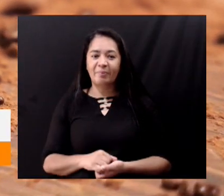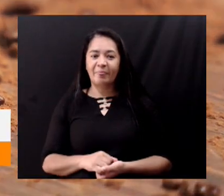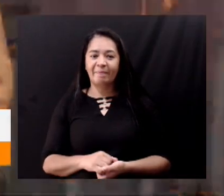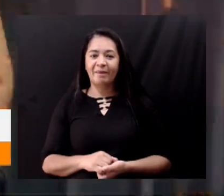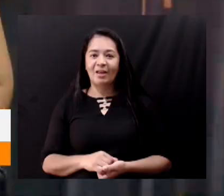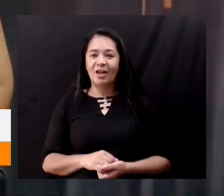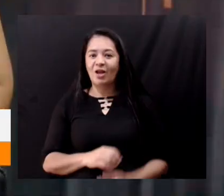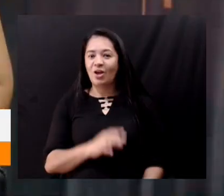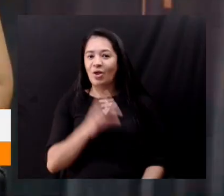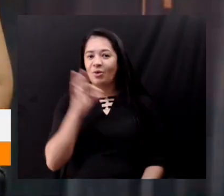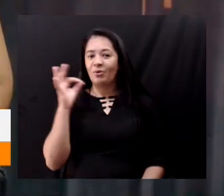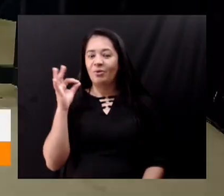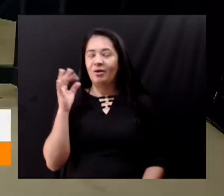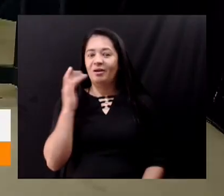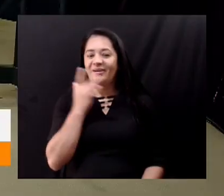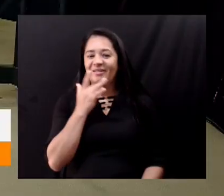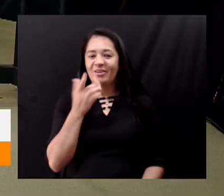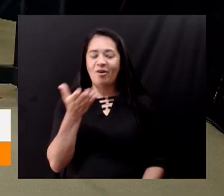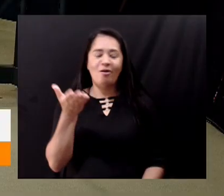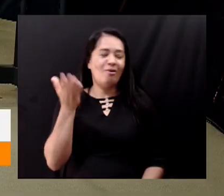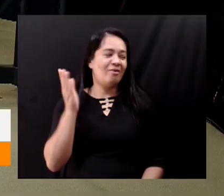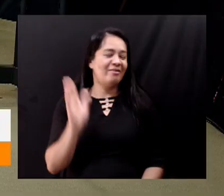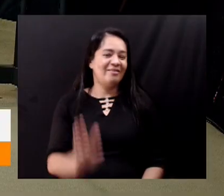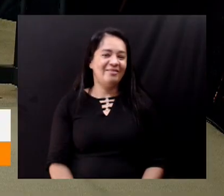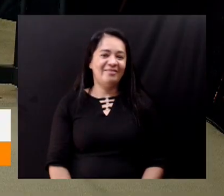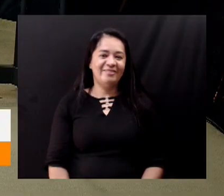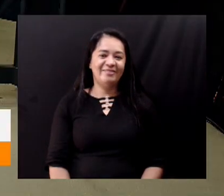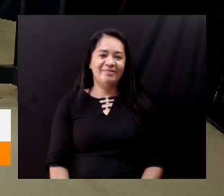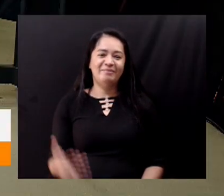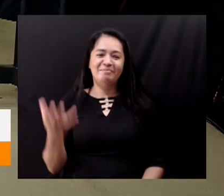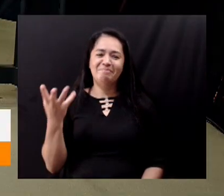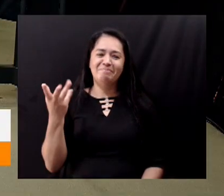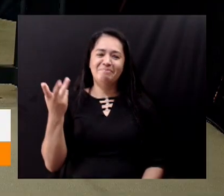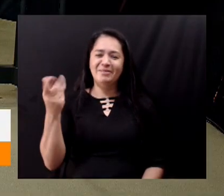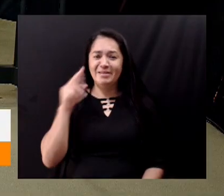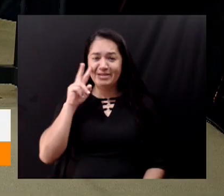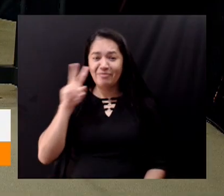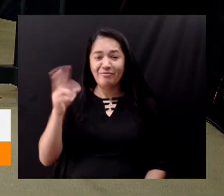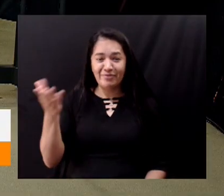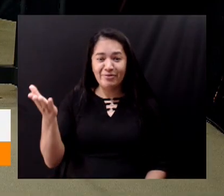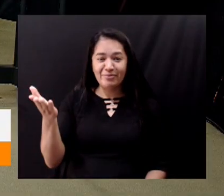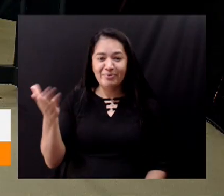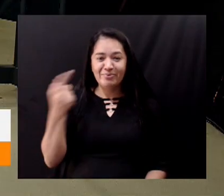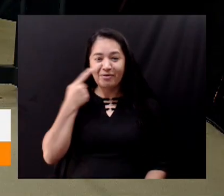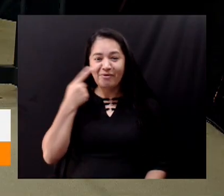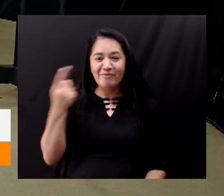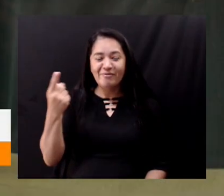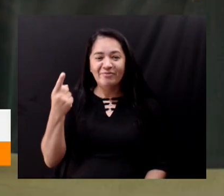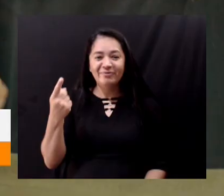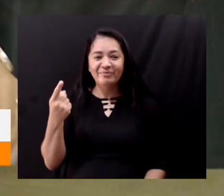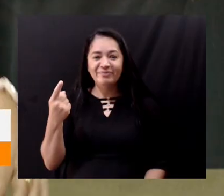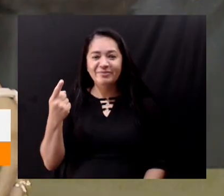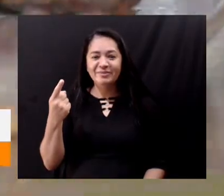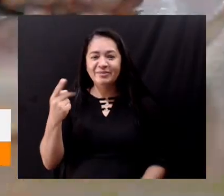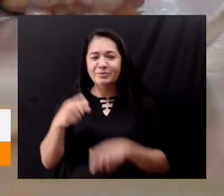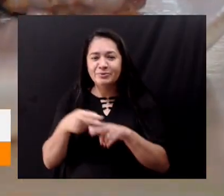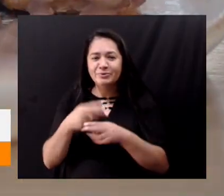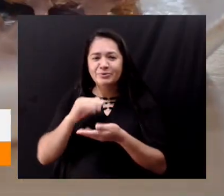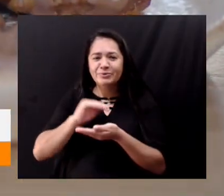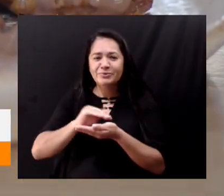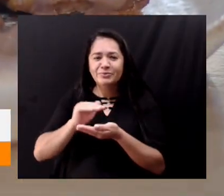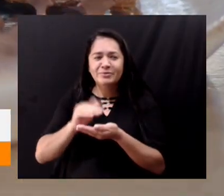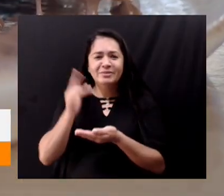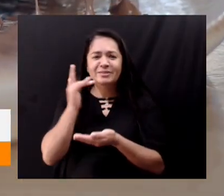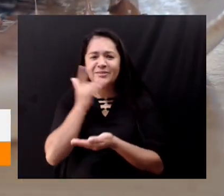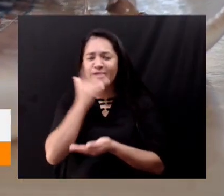Aham. Olha só, gente, que maravilha, você viu aquilo, Você viu? né? É um brigadeiro, é lindo, é